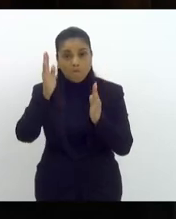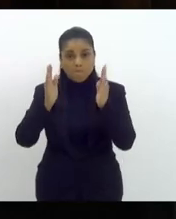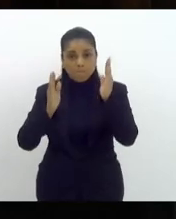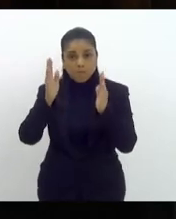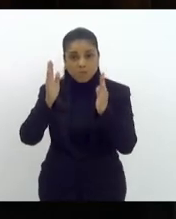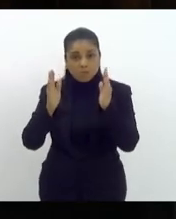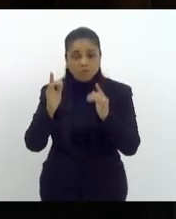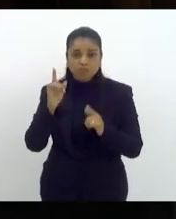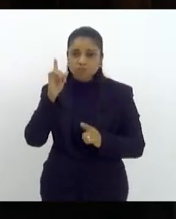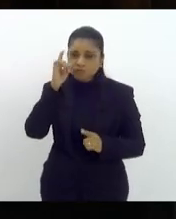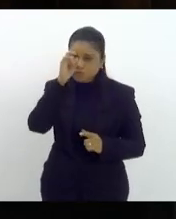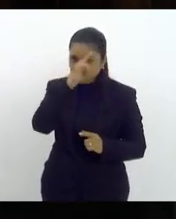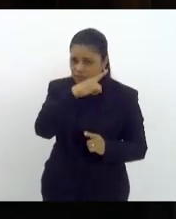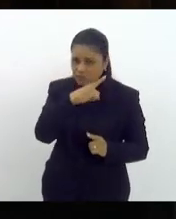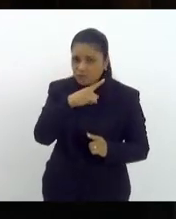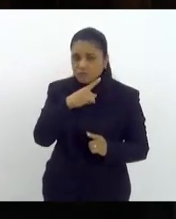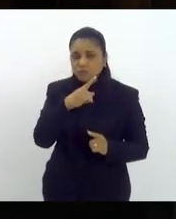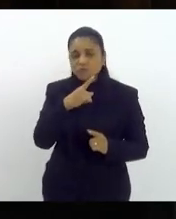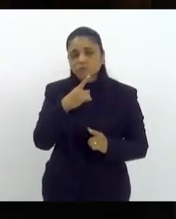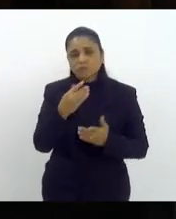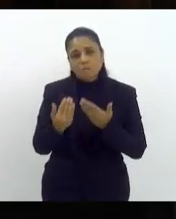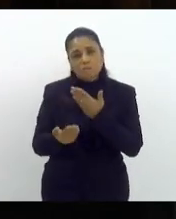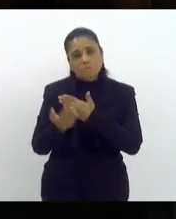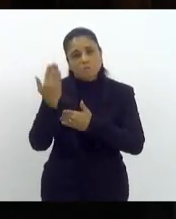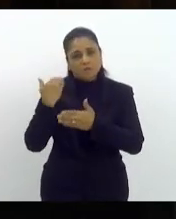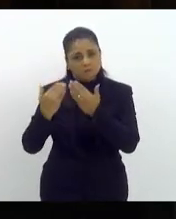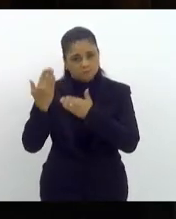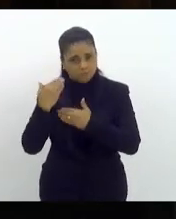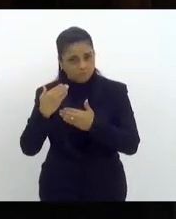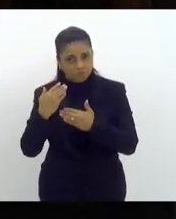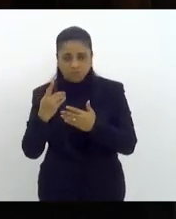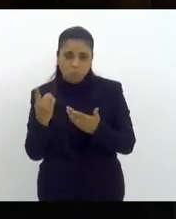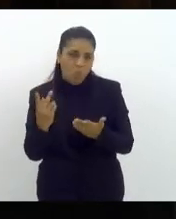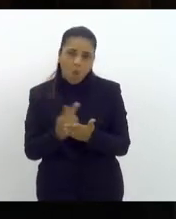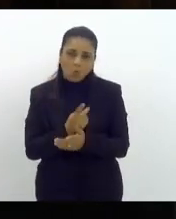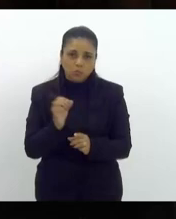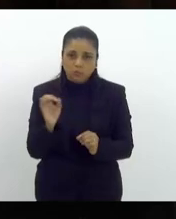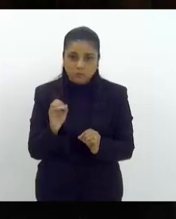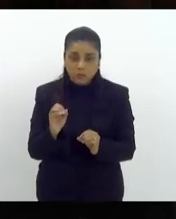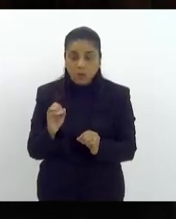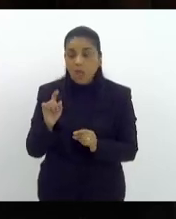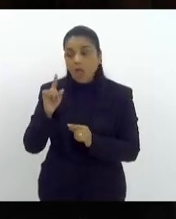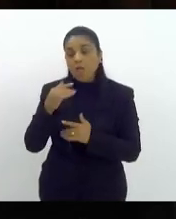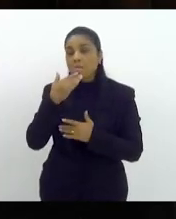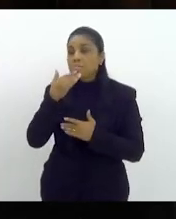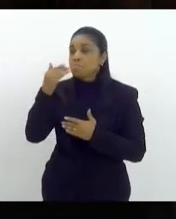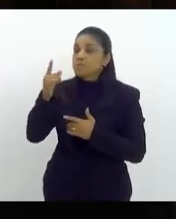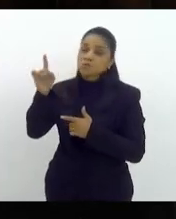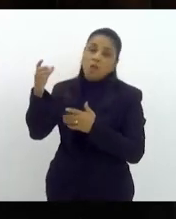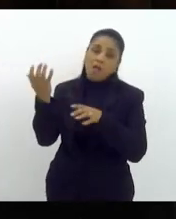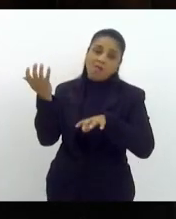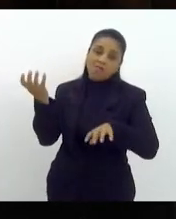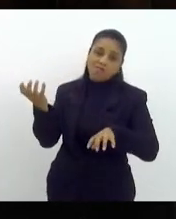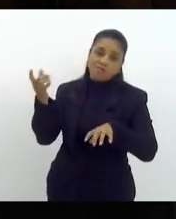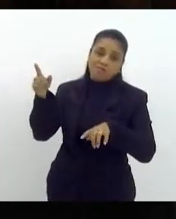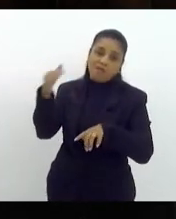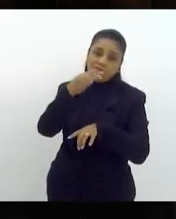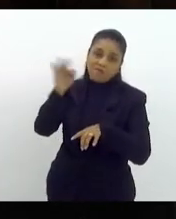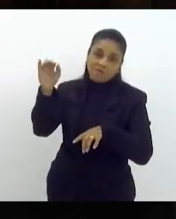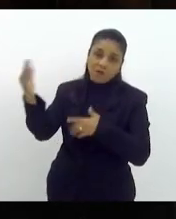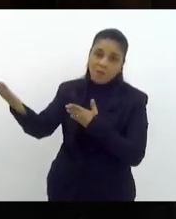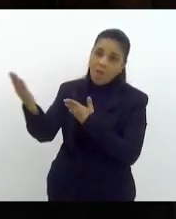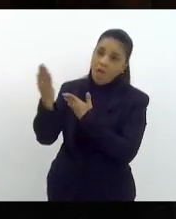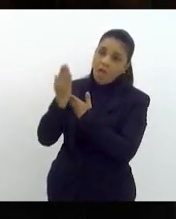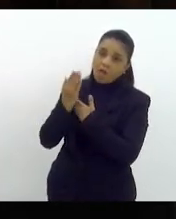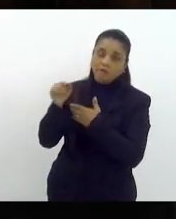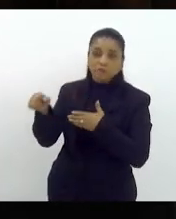que nós passamos né a gente tem não pode deixar de falar para os isentões para eles nos ajudarem a cobrar o governo federal também